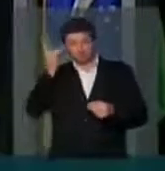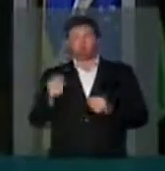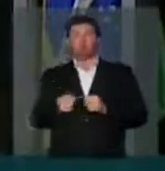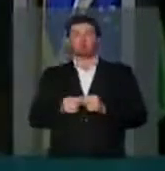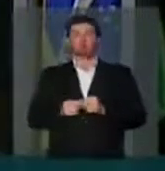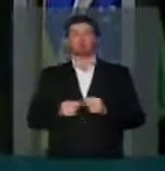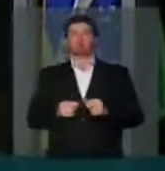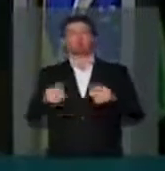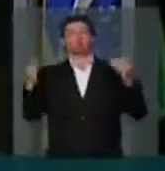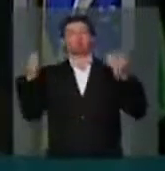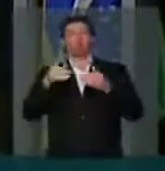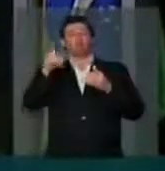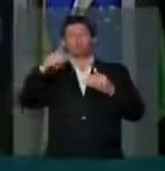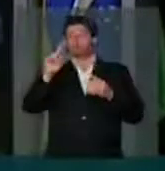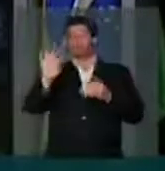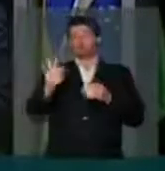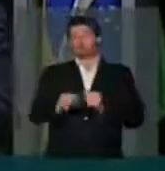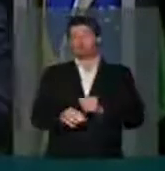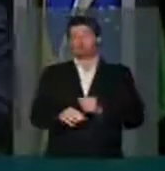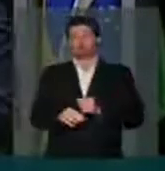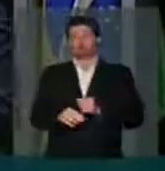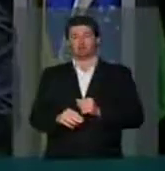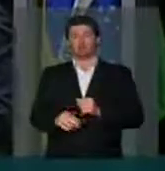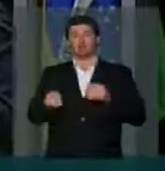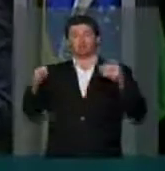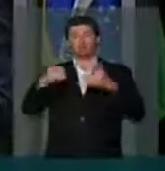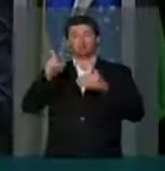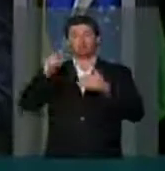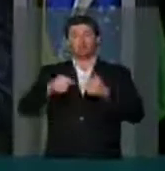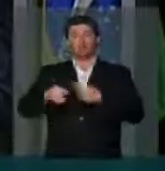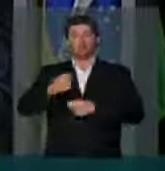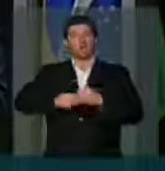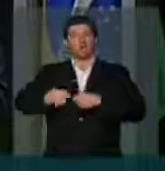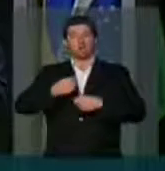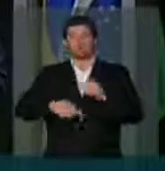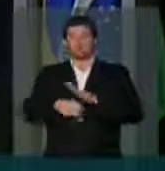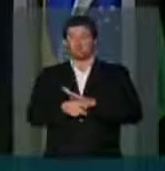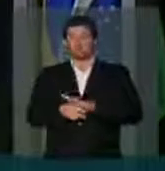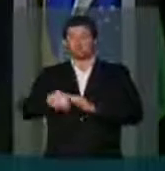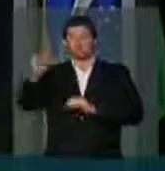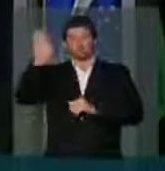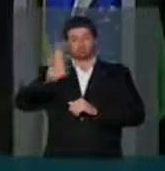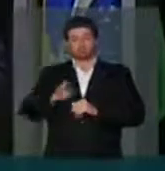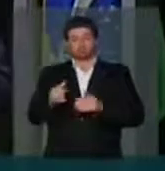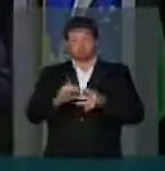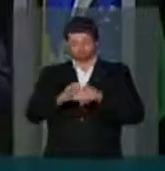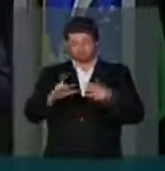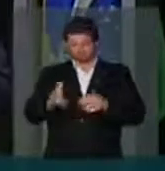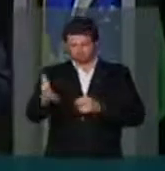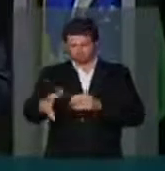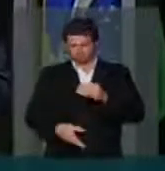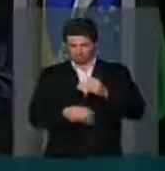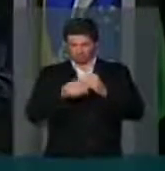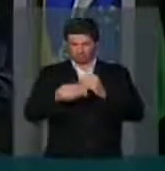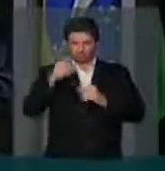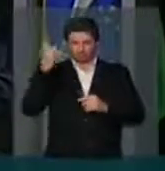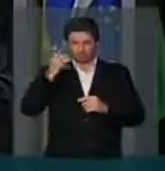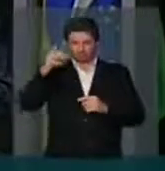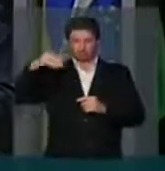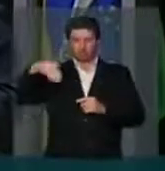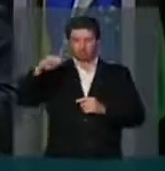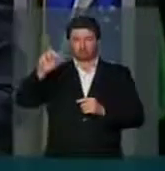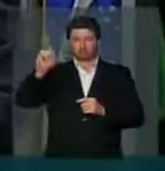com foco no PT e com foco na corrupção do país. passo a palavra rapidamente para o deputado